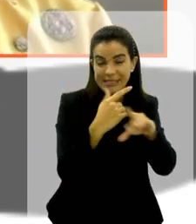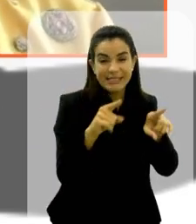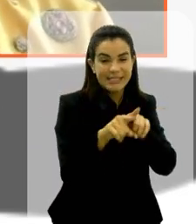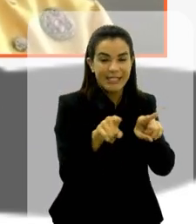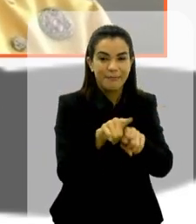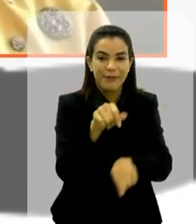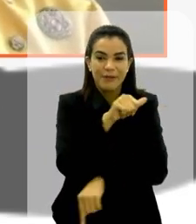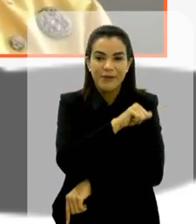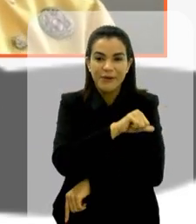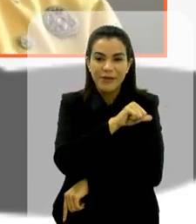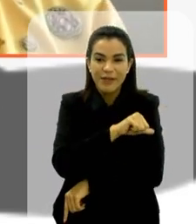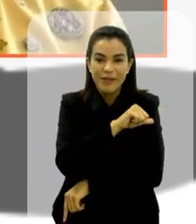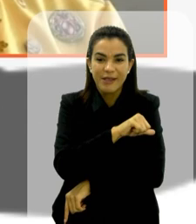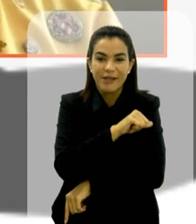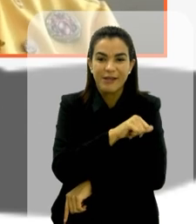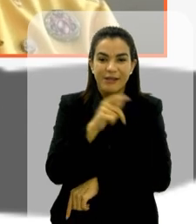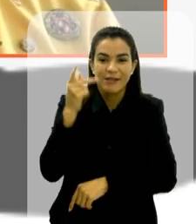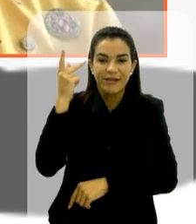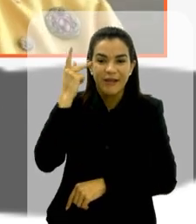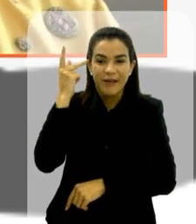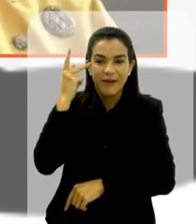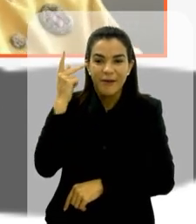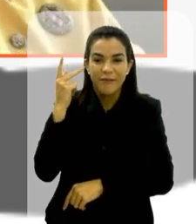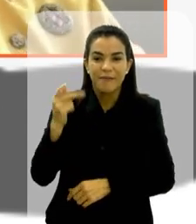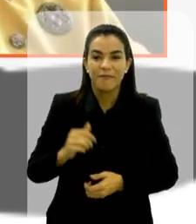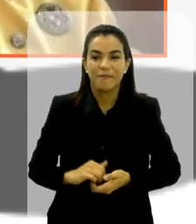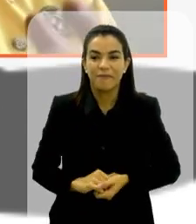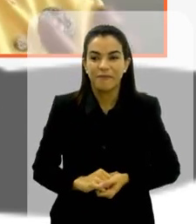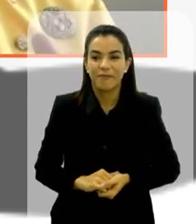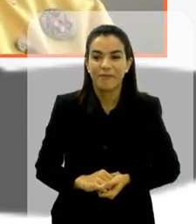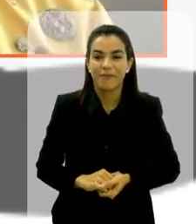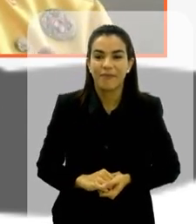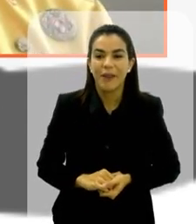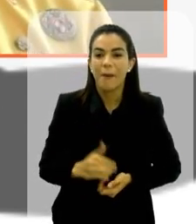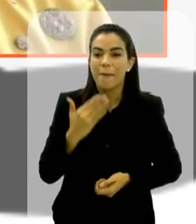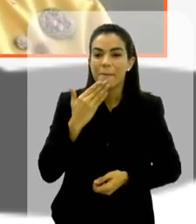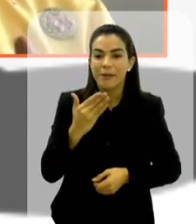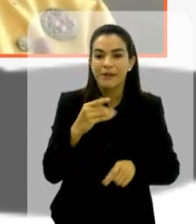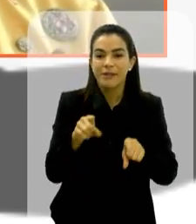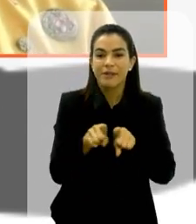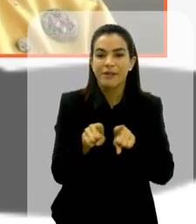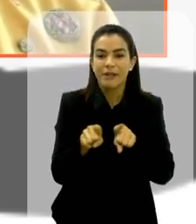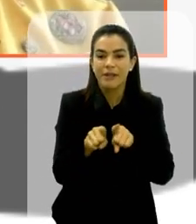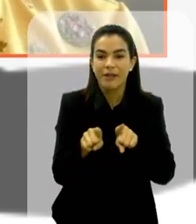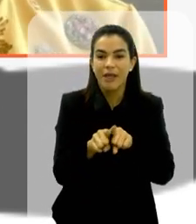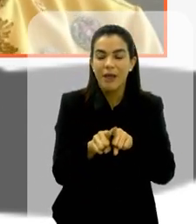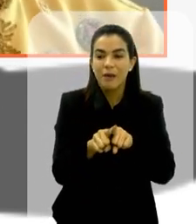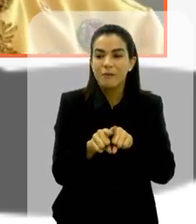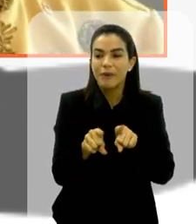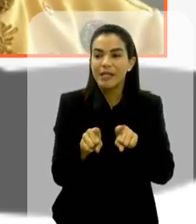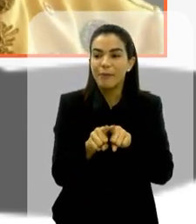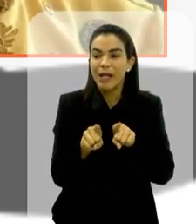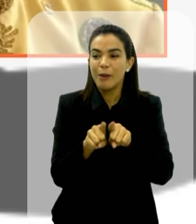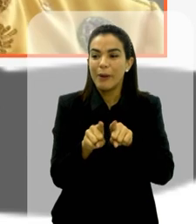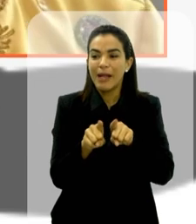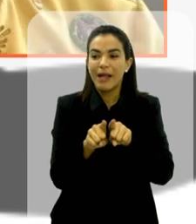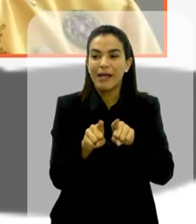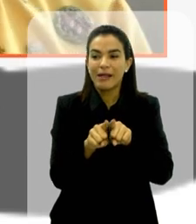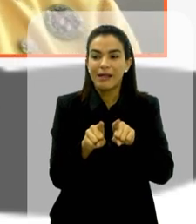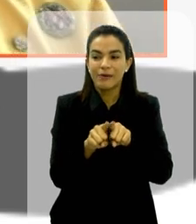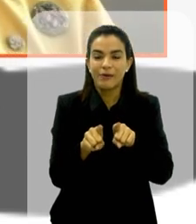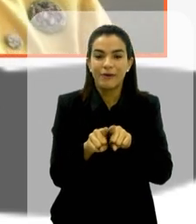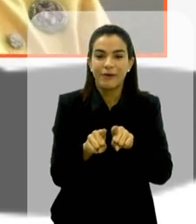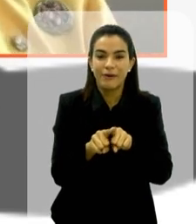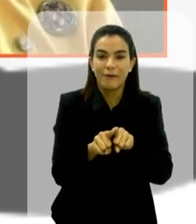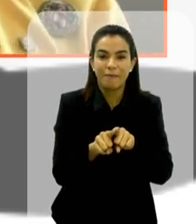Janeiro, pessoal de São Paulo, de Salvador, aí me mandaram as gírias também. Aí eu consegui reunir mais de 100 mil gírias